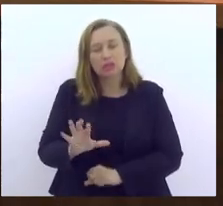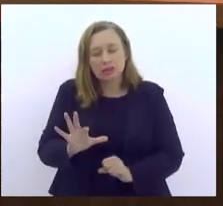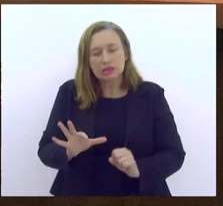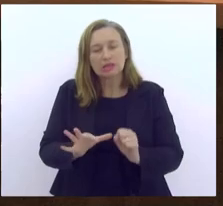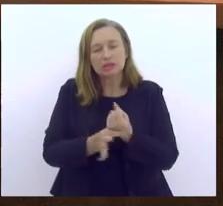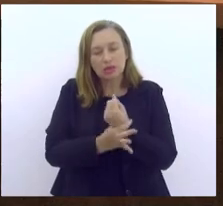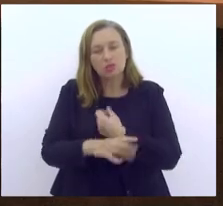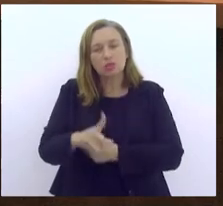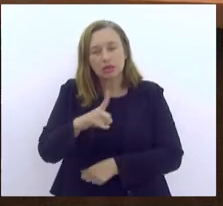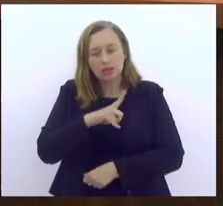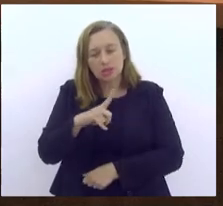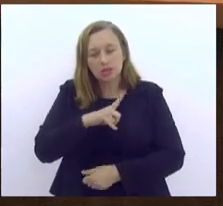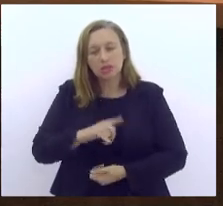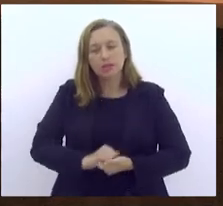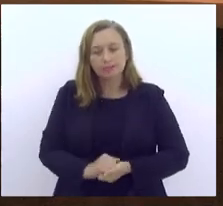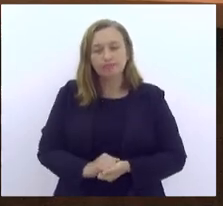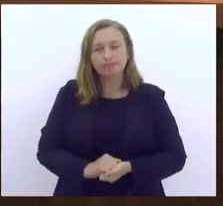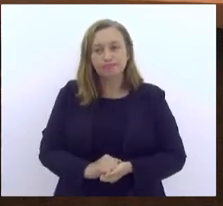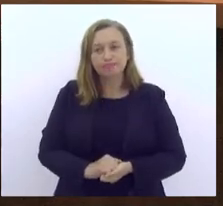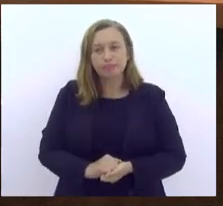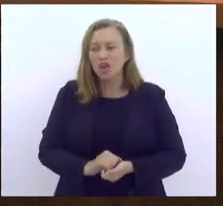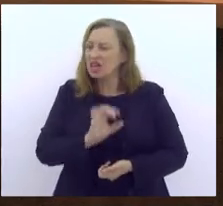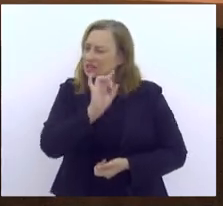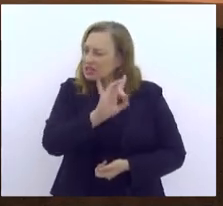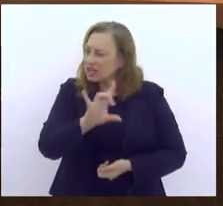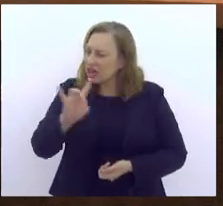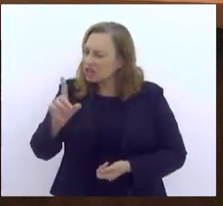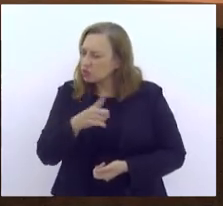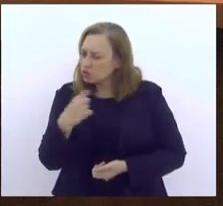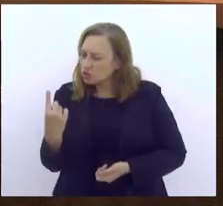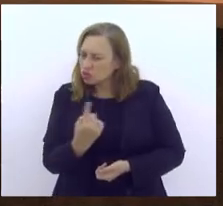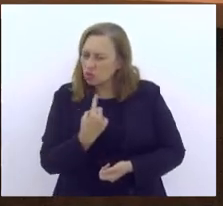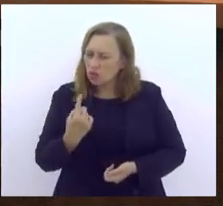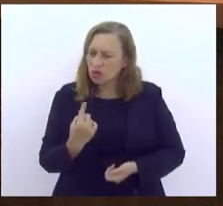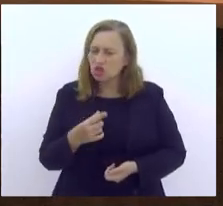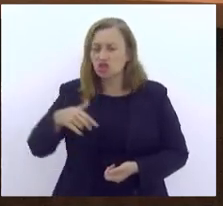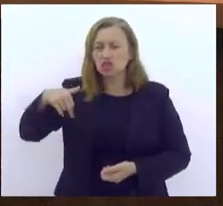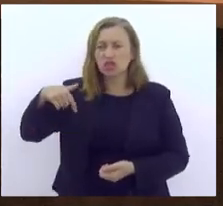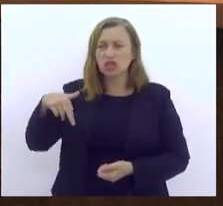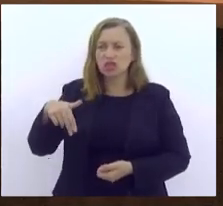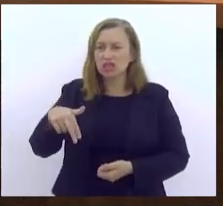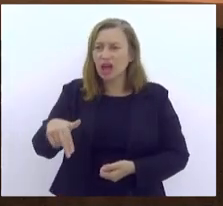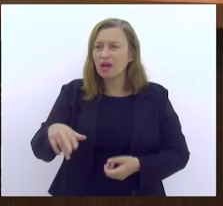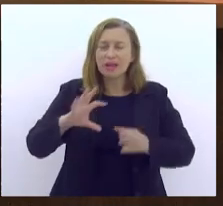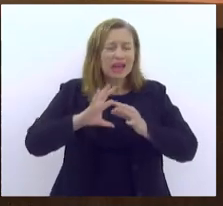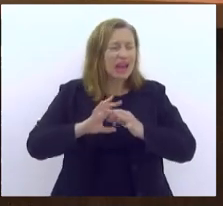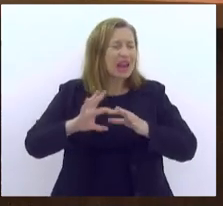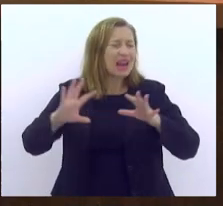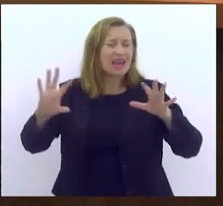segurança, assegurar o direito de cada um de nós andarmos